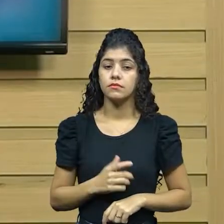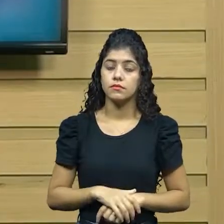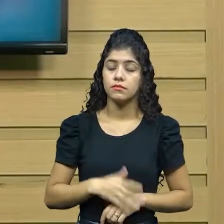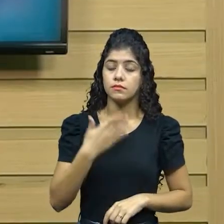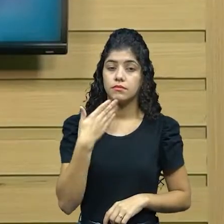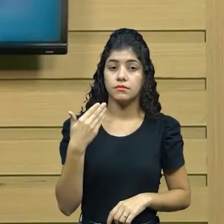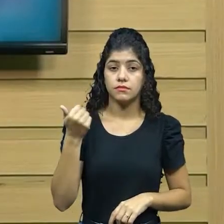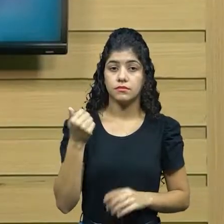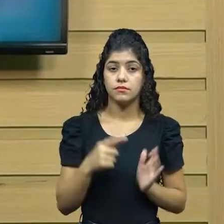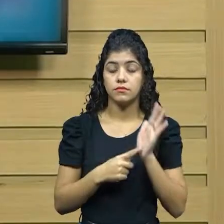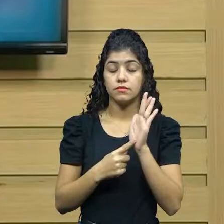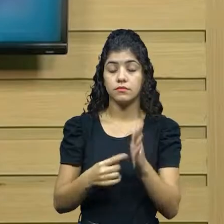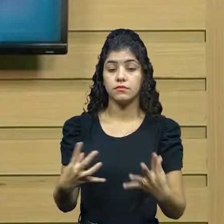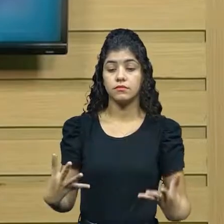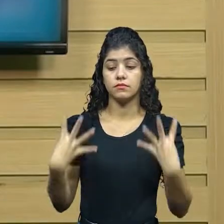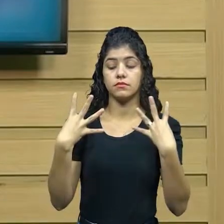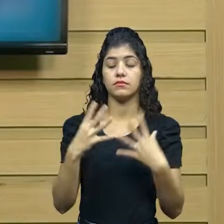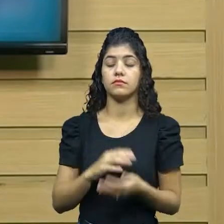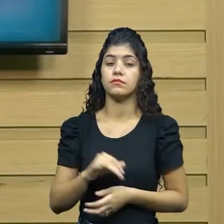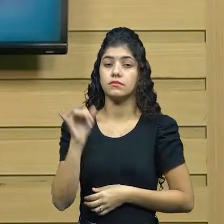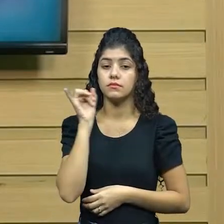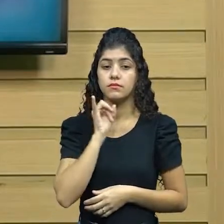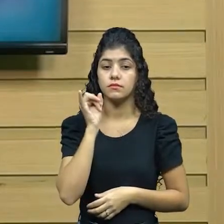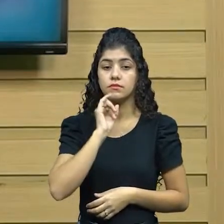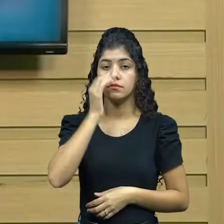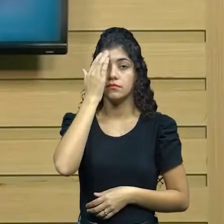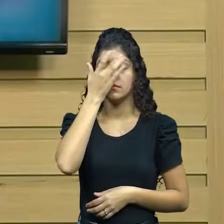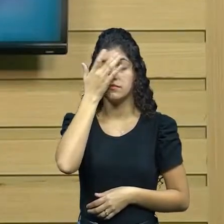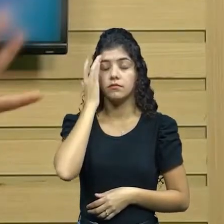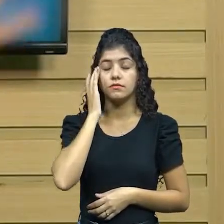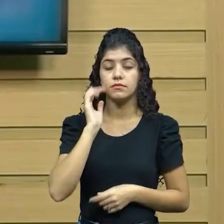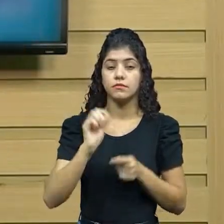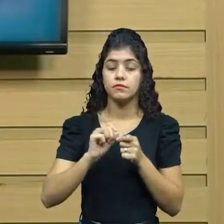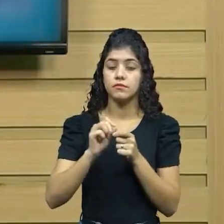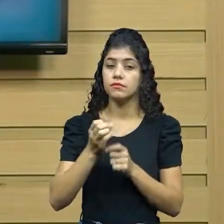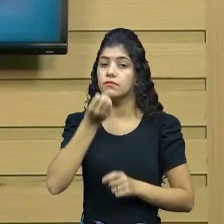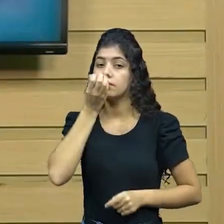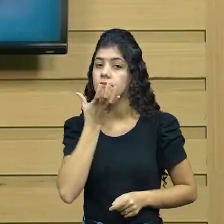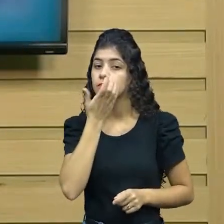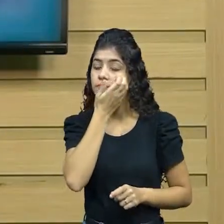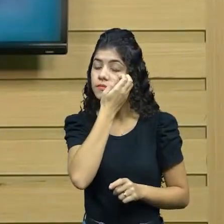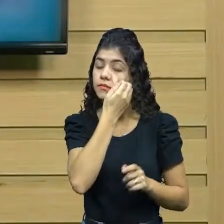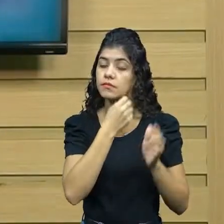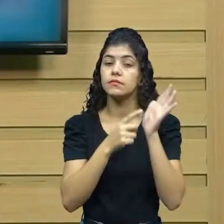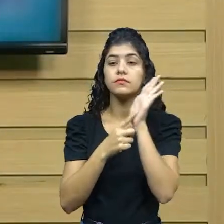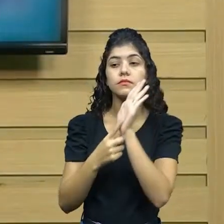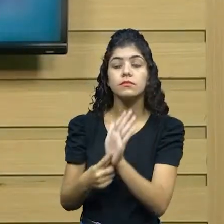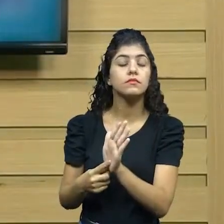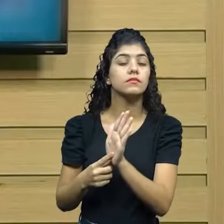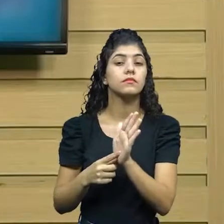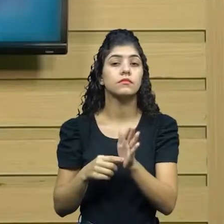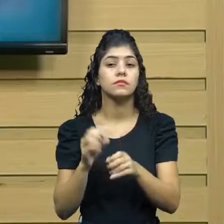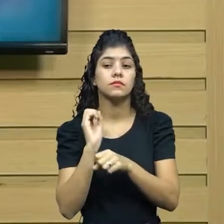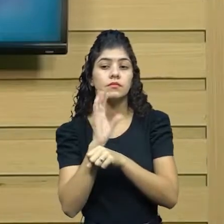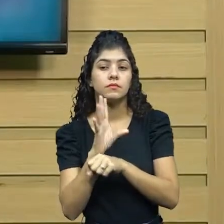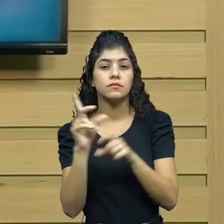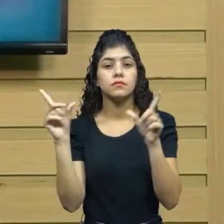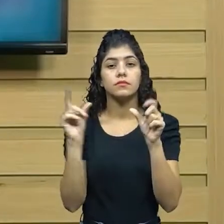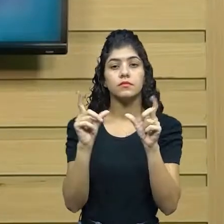evidenciado. Por exemplo, se a pessoa faz uma coisa boa e aí ela posta isso, né, então ela